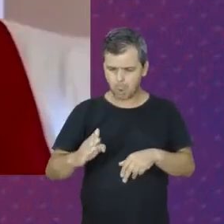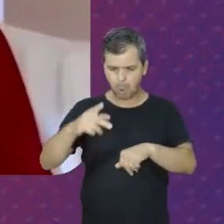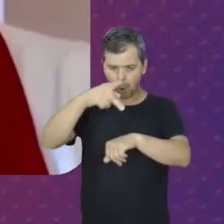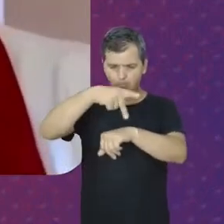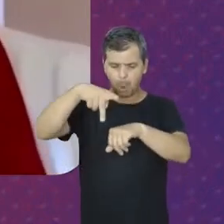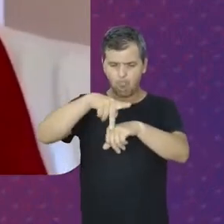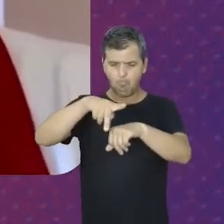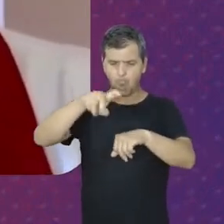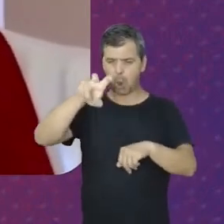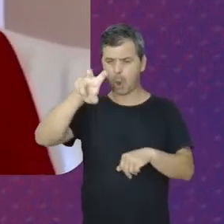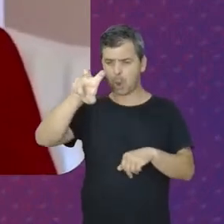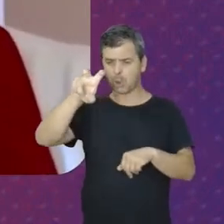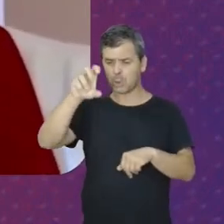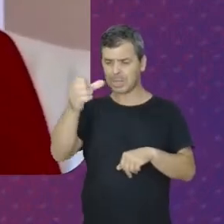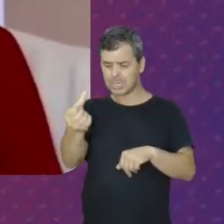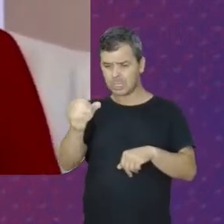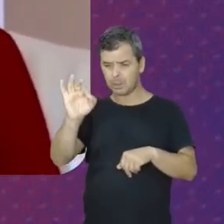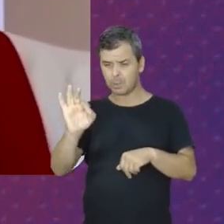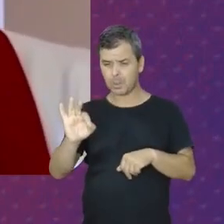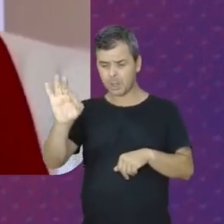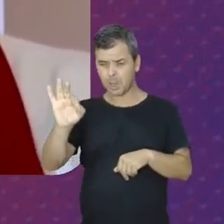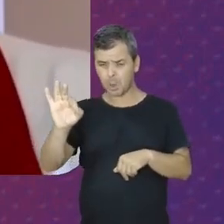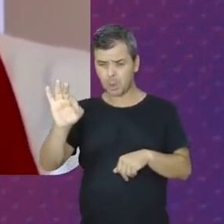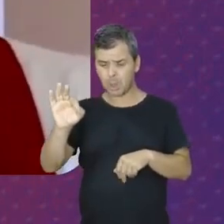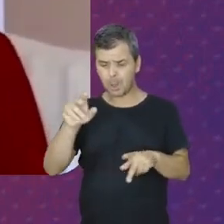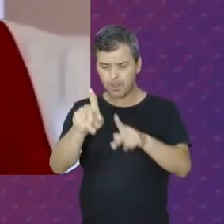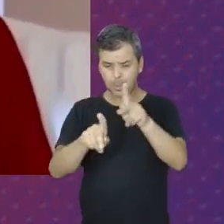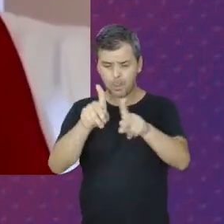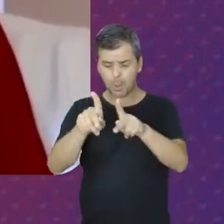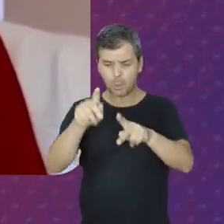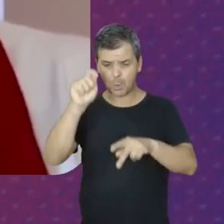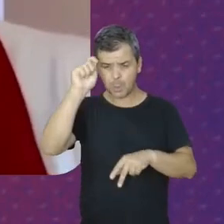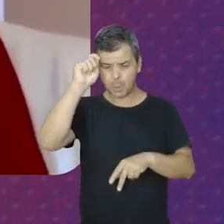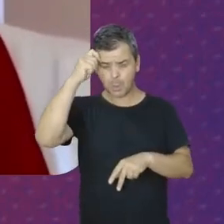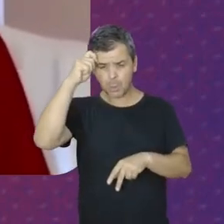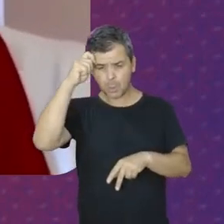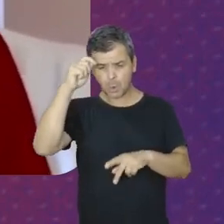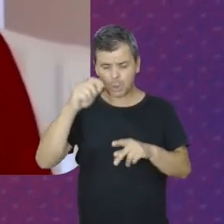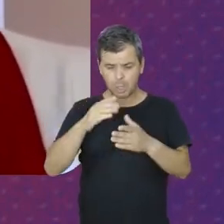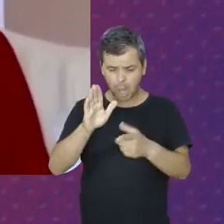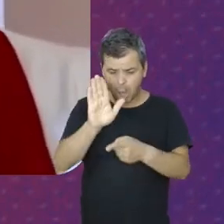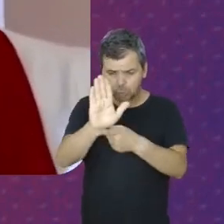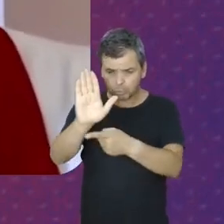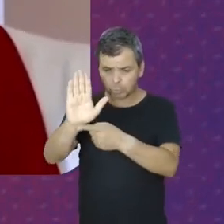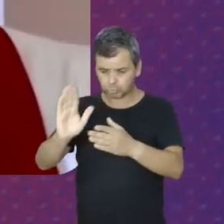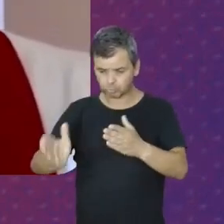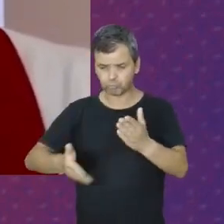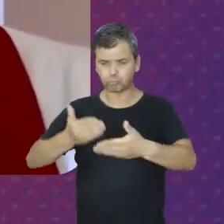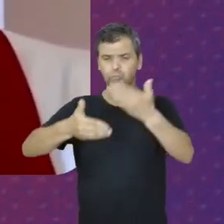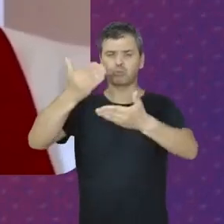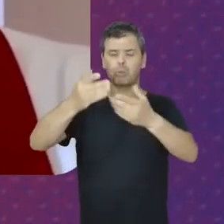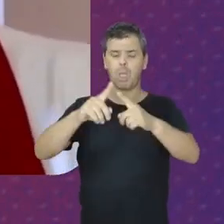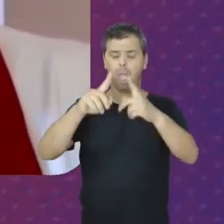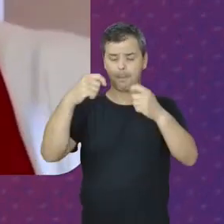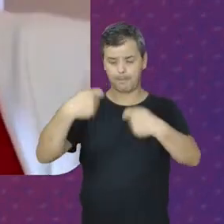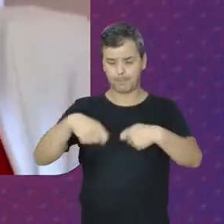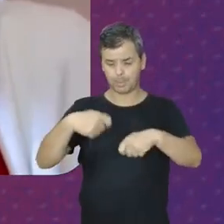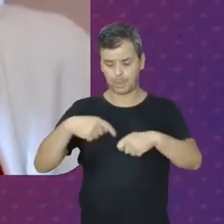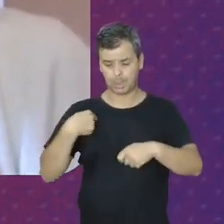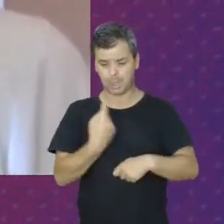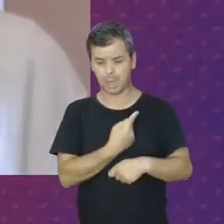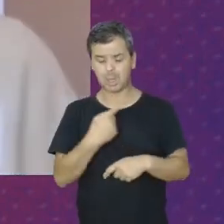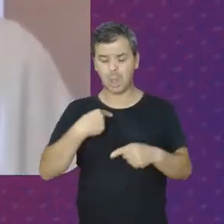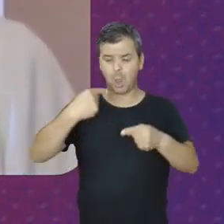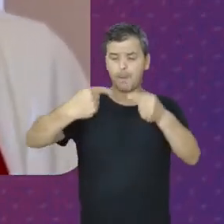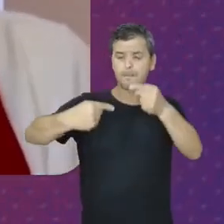tem 56% da população negra, que colabora com o desenvolvimento, é necessário que a gente tenha